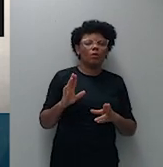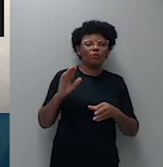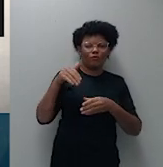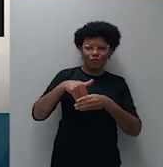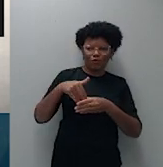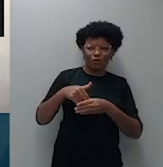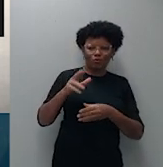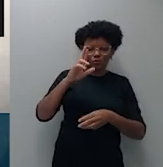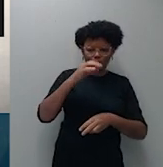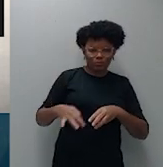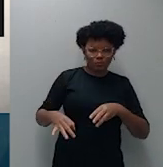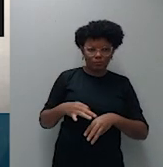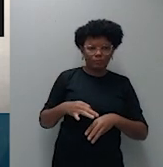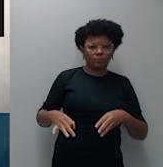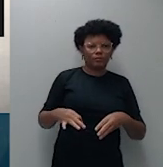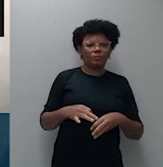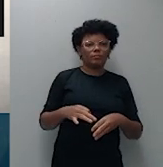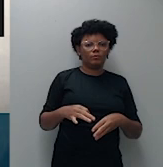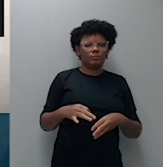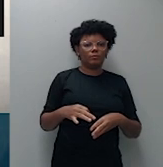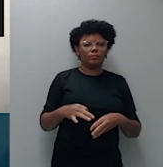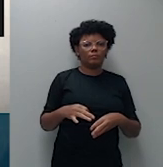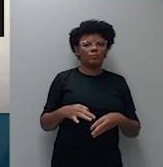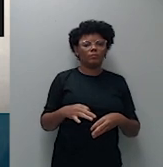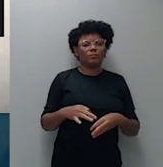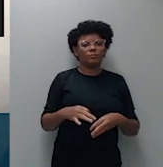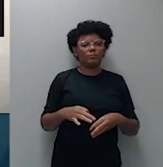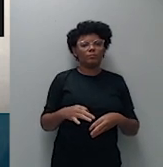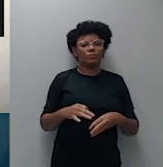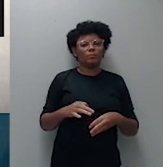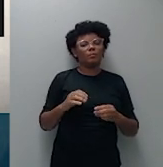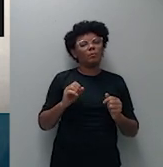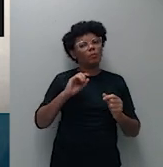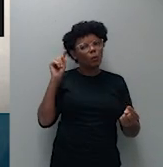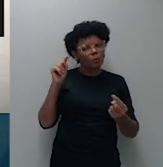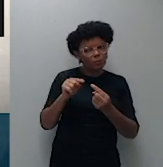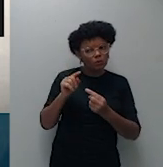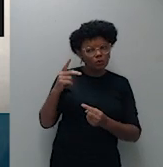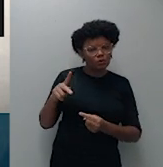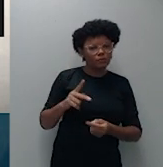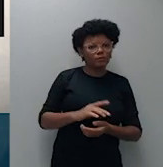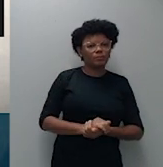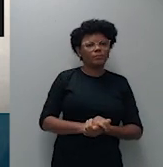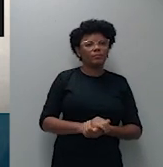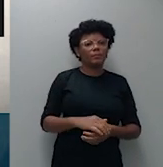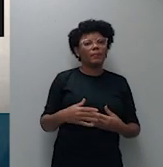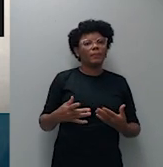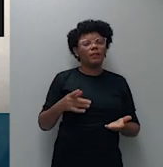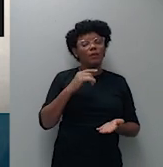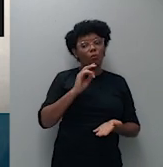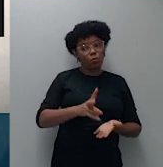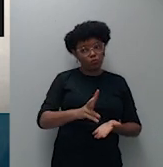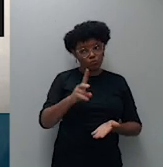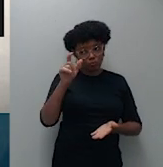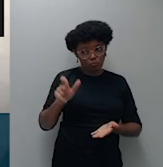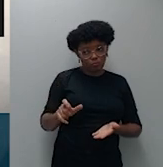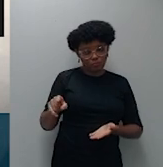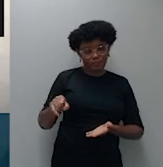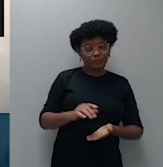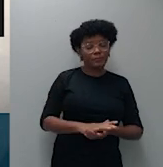decisão unânime agradeço me espera agradeço a paciência pela objetividade ainda com vossa